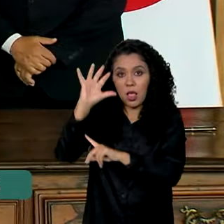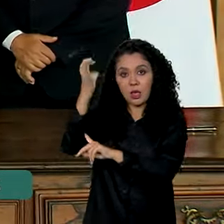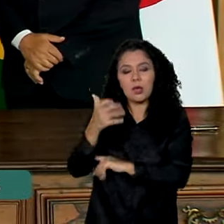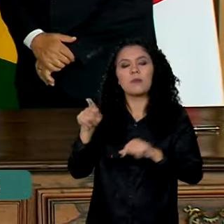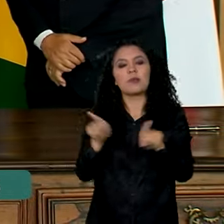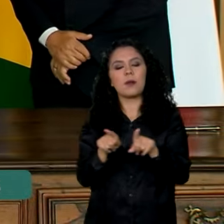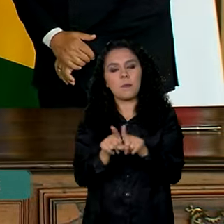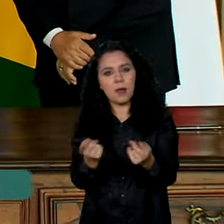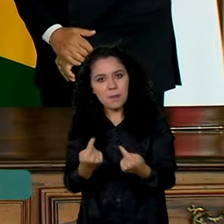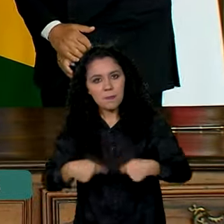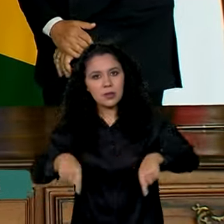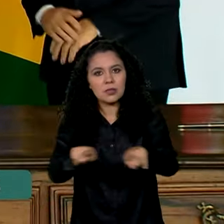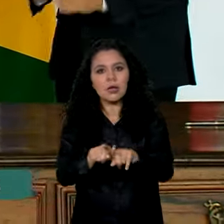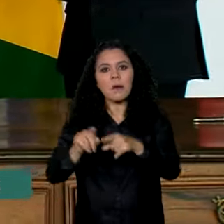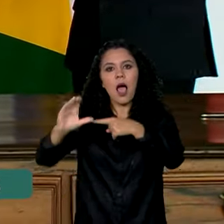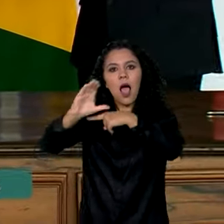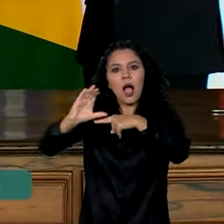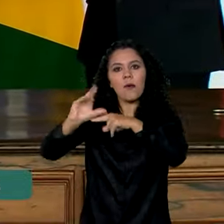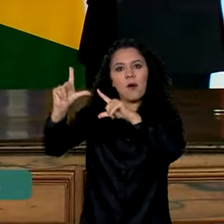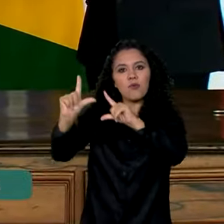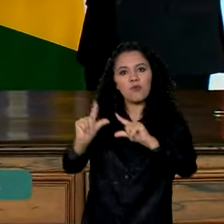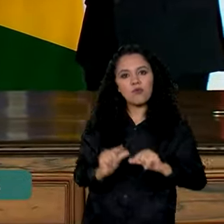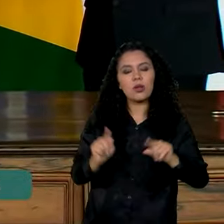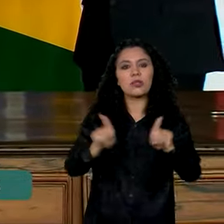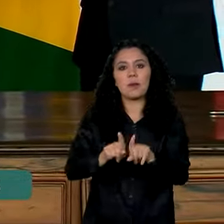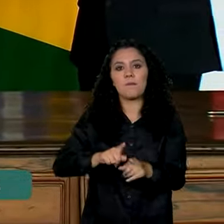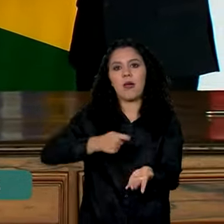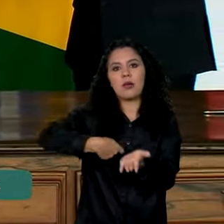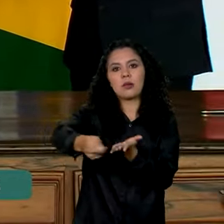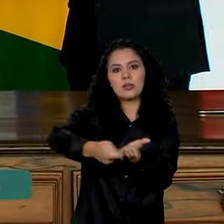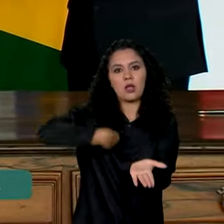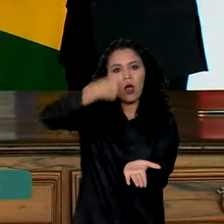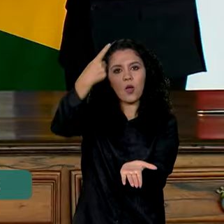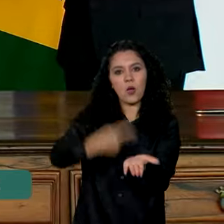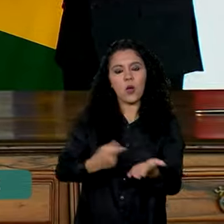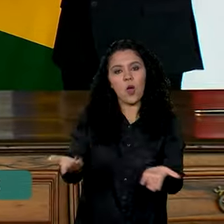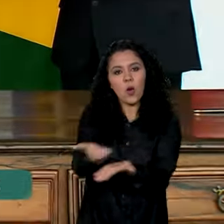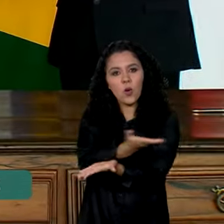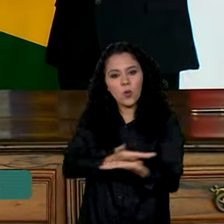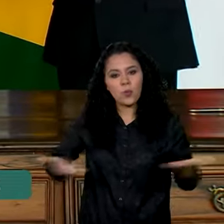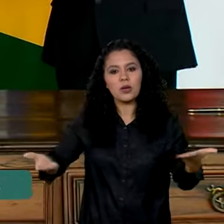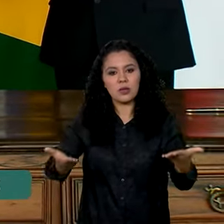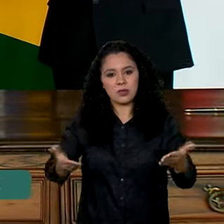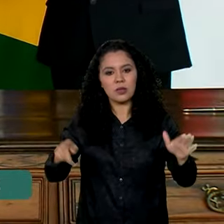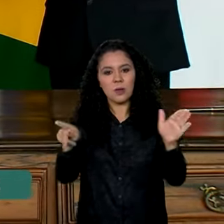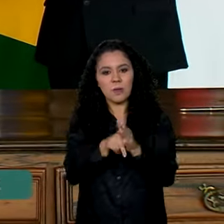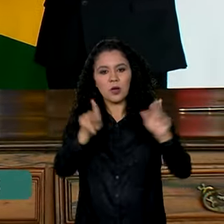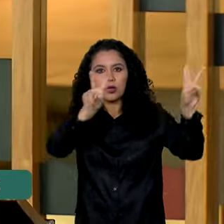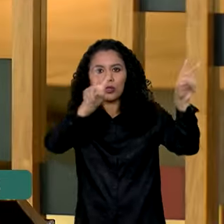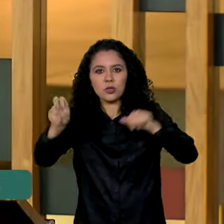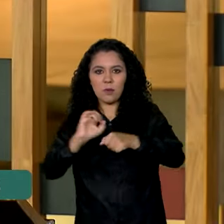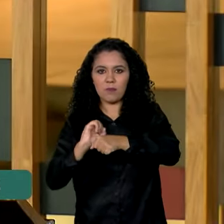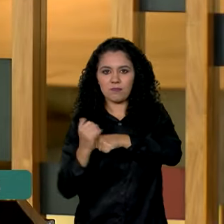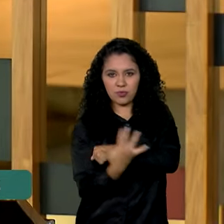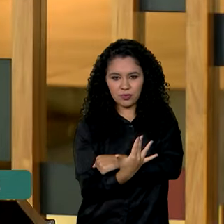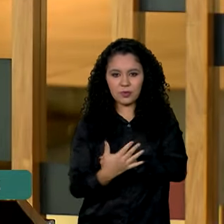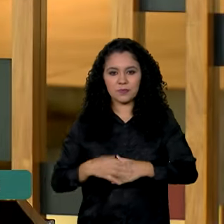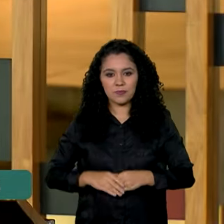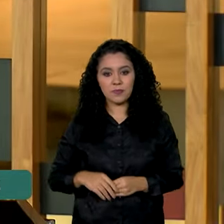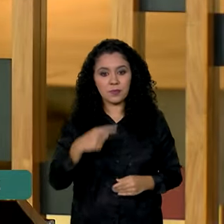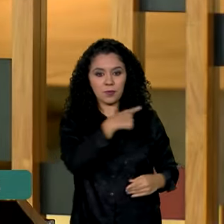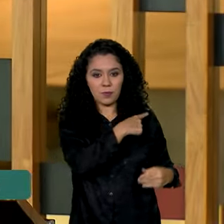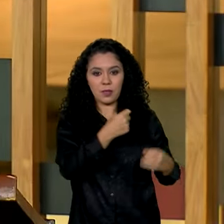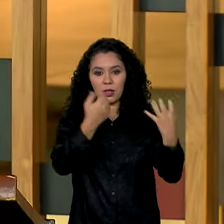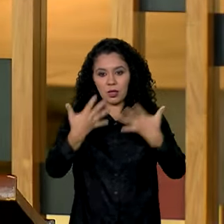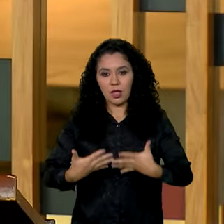parceria para descarbonização e assinaram acordo de cooperação sobre estudos da Covid-19. Conversei com o